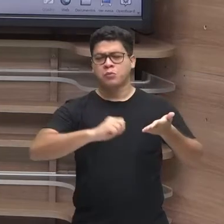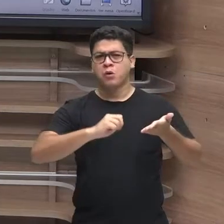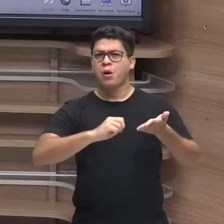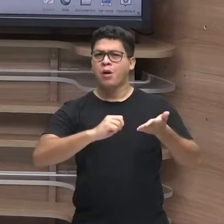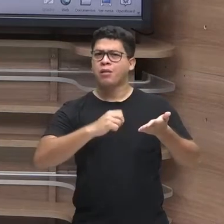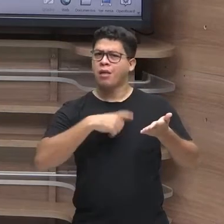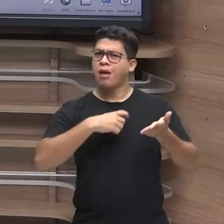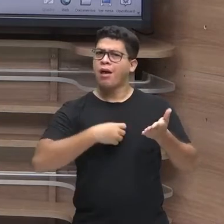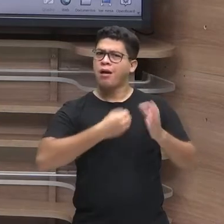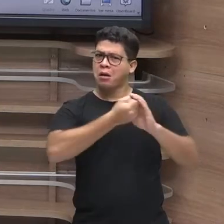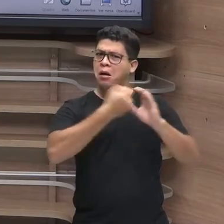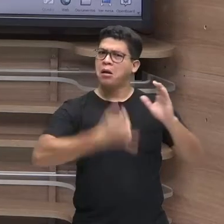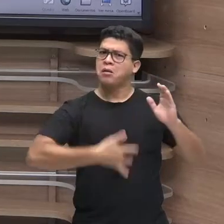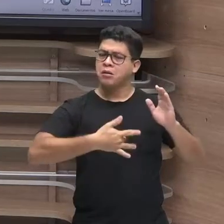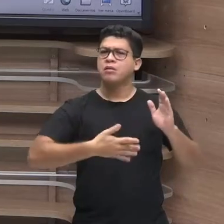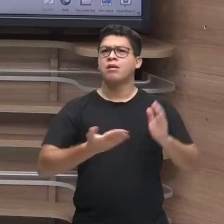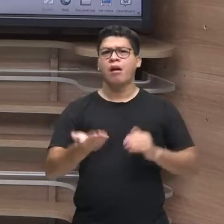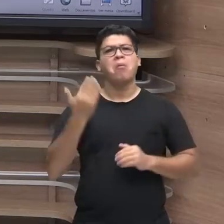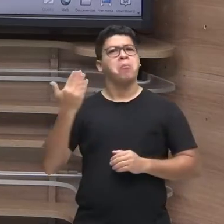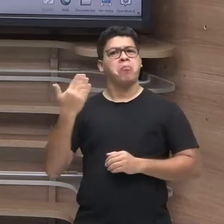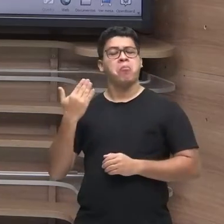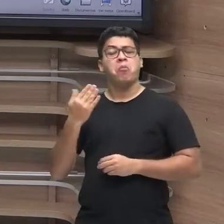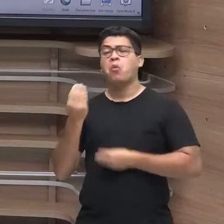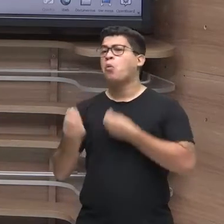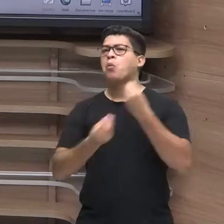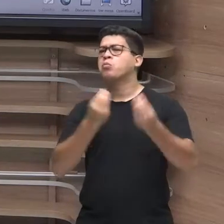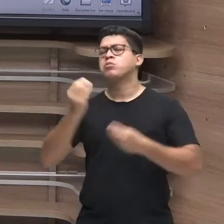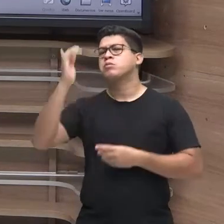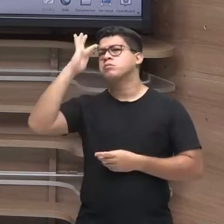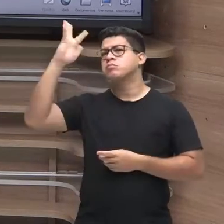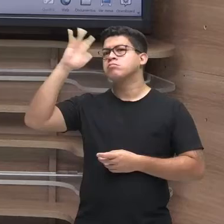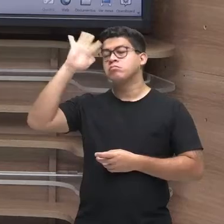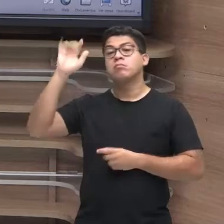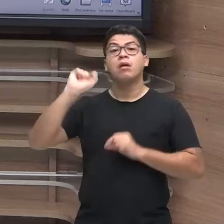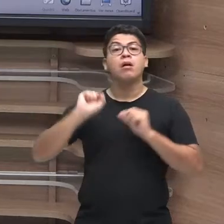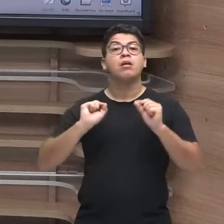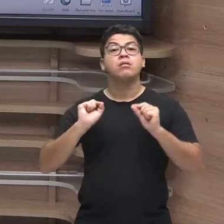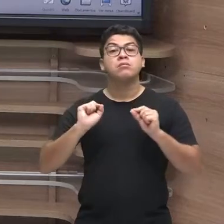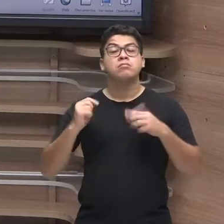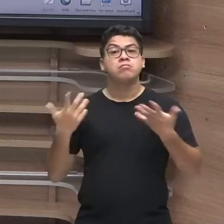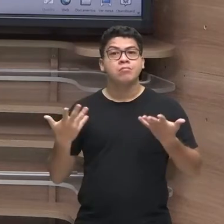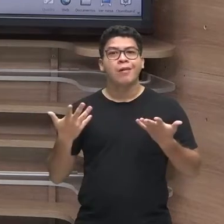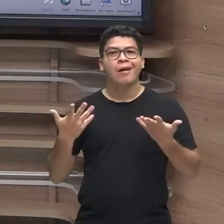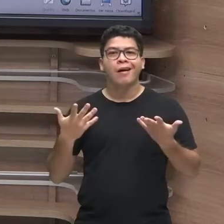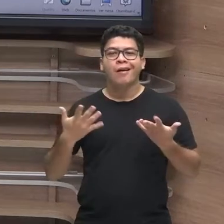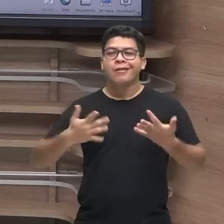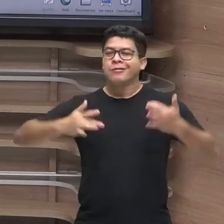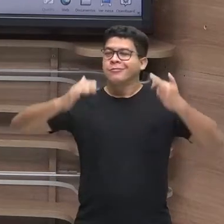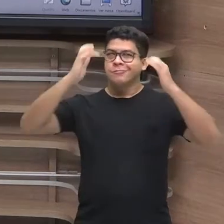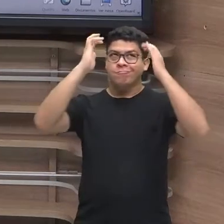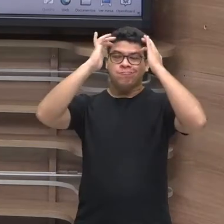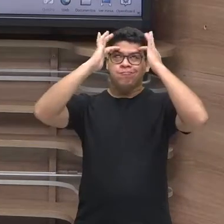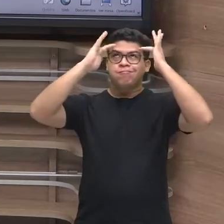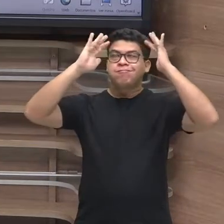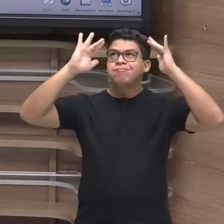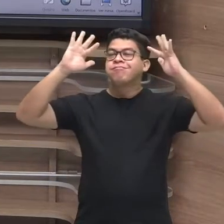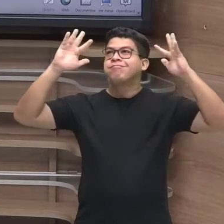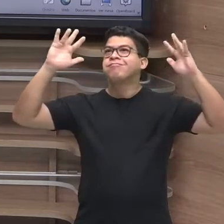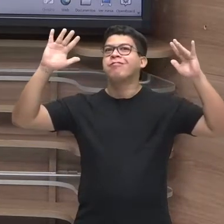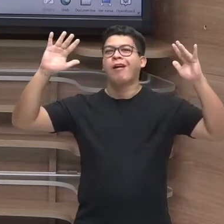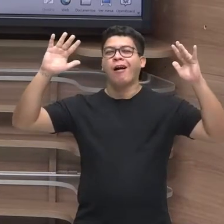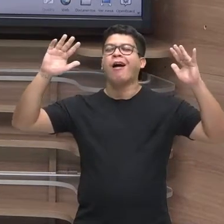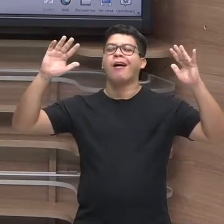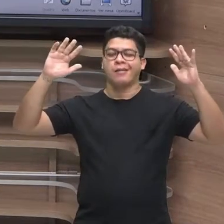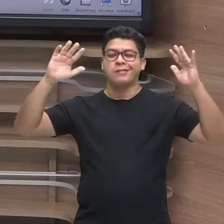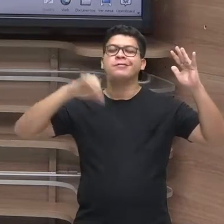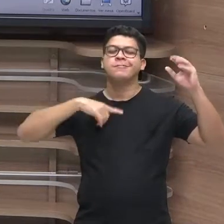não é mesmo? Então, quando nós imaginamos o Egito Antigo, a gente faz uma viagem, não é mesmo? Pela nossa memória, pelo